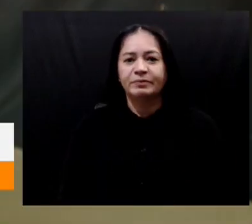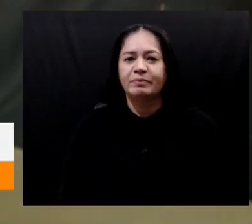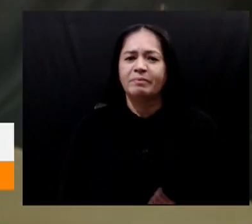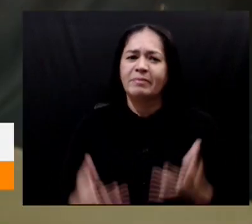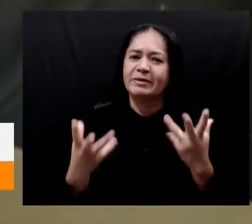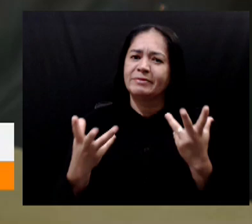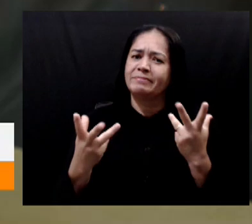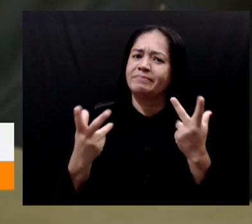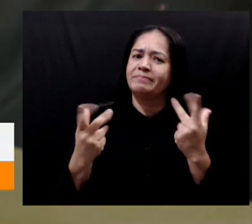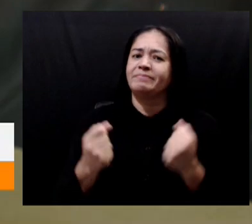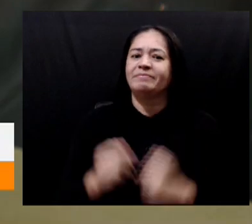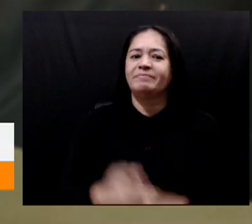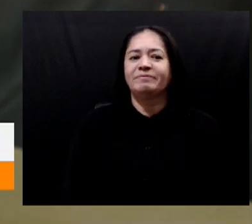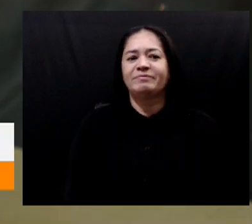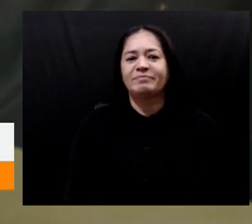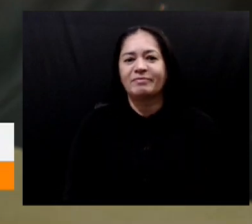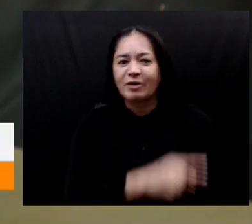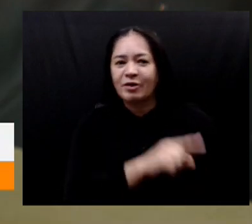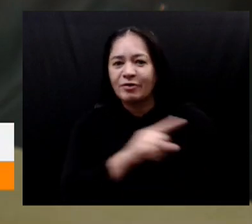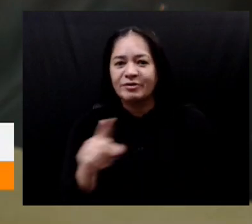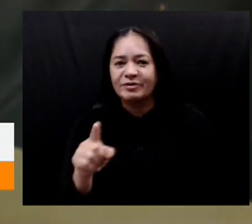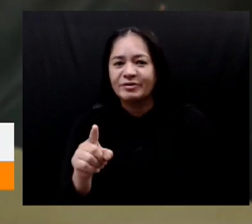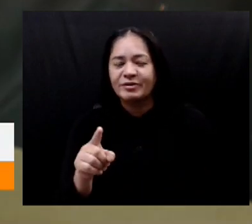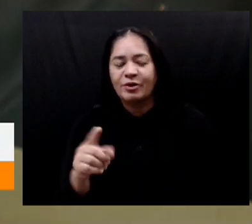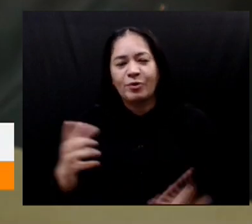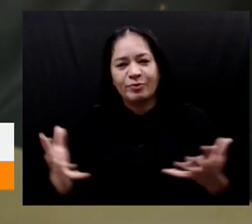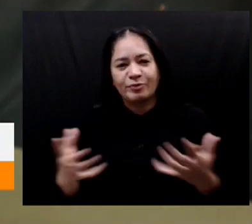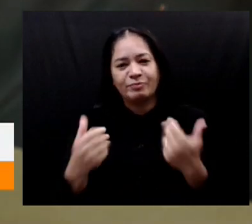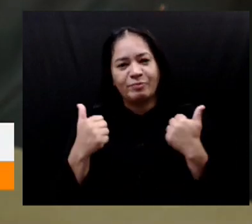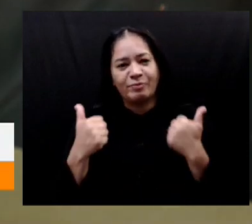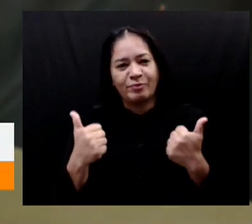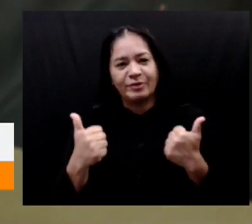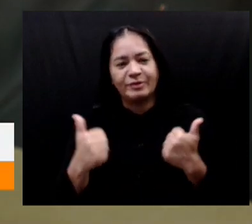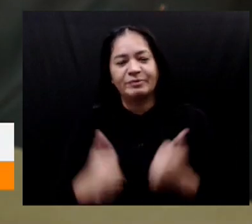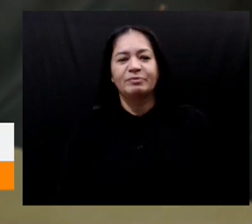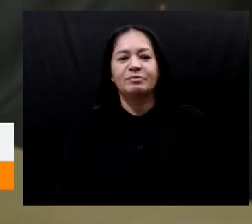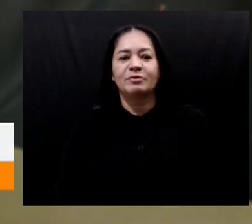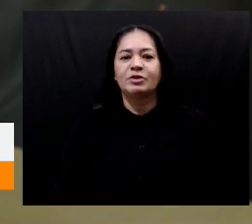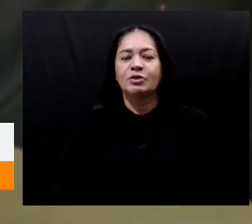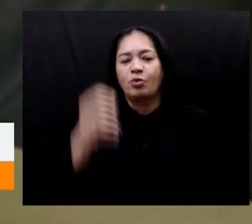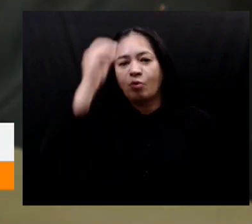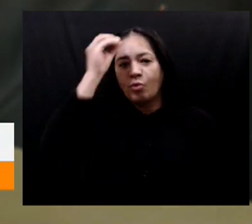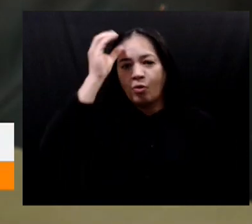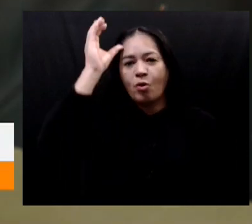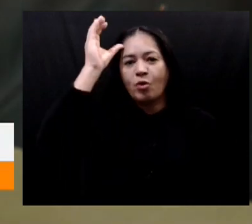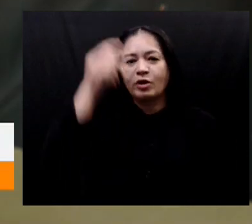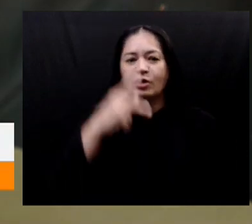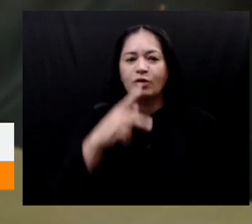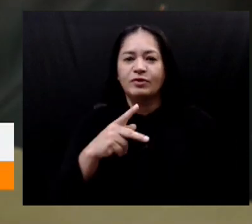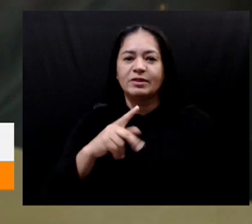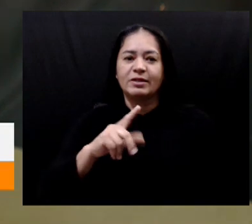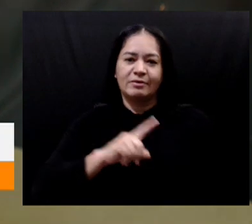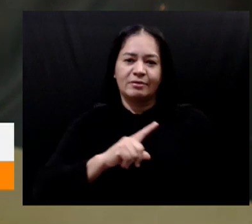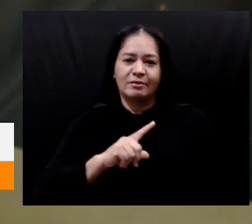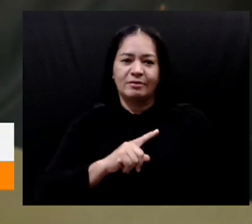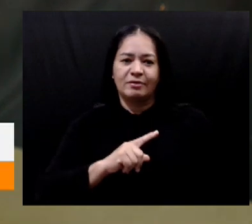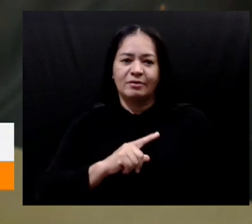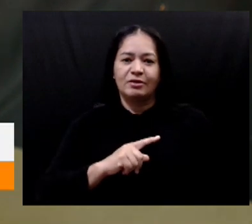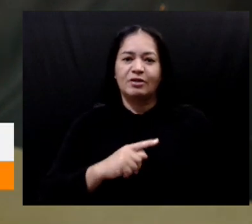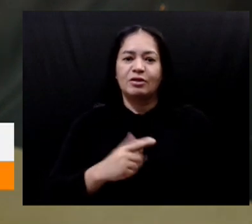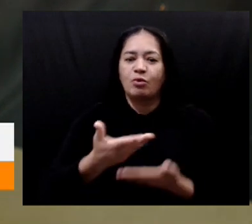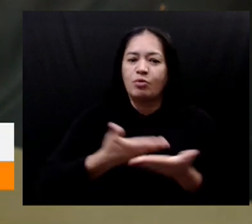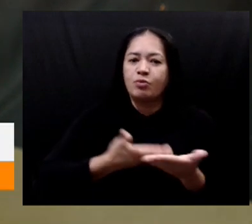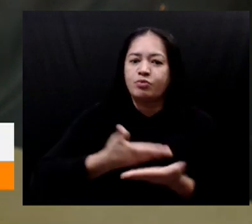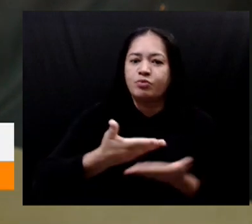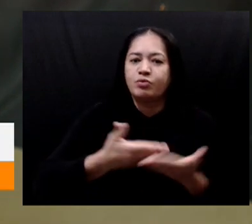Maravilhosas. Vocês vão contribuir com muitas pessoas, com o conhecimento que vocês têm e com esse compartilhamento que a gente inicia